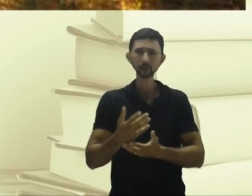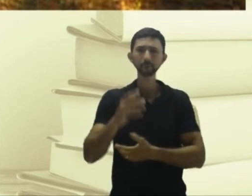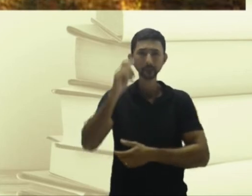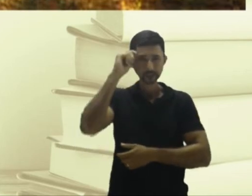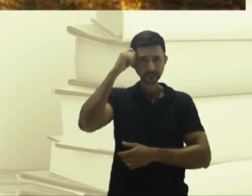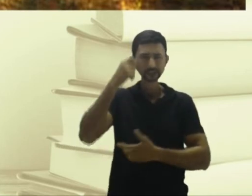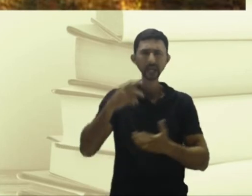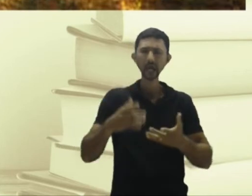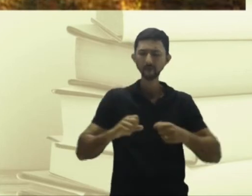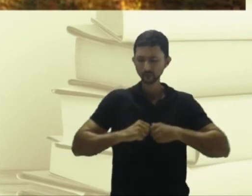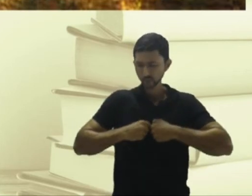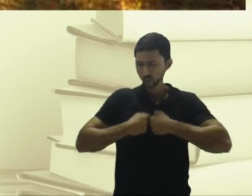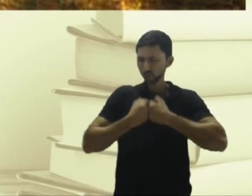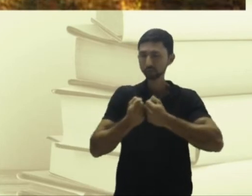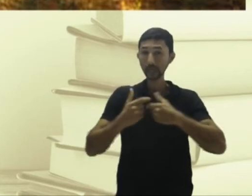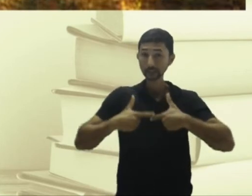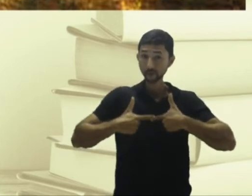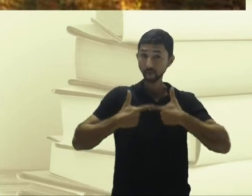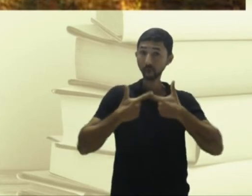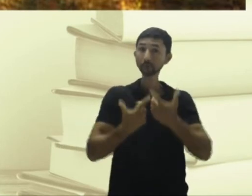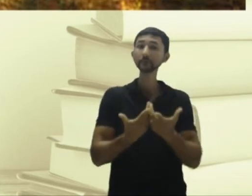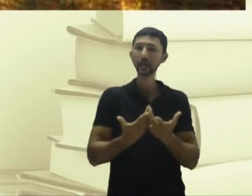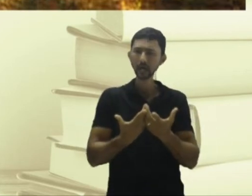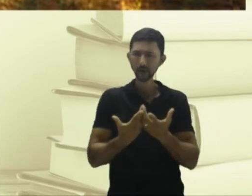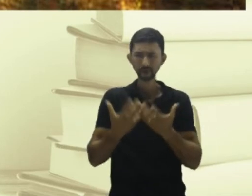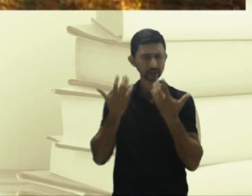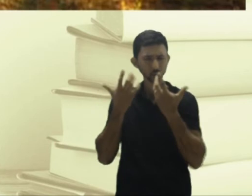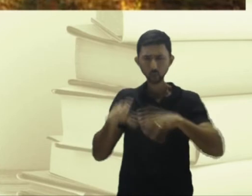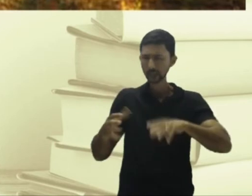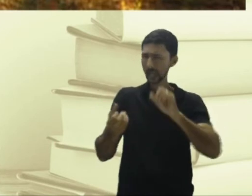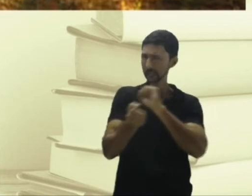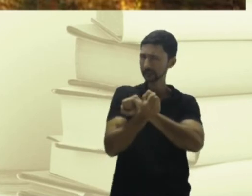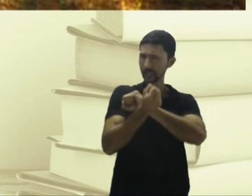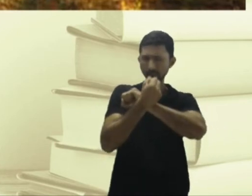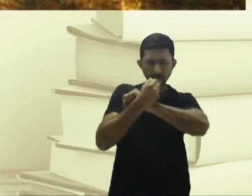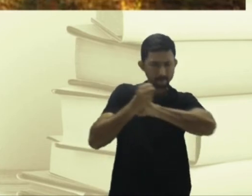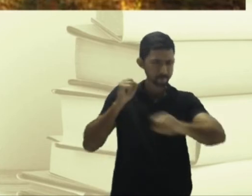né, do escravo se rebelar